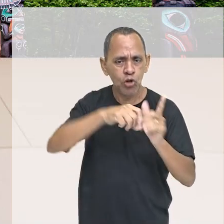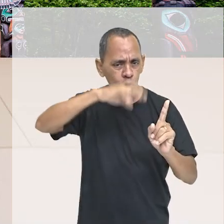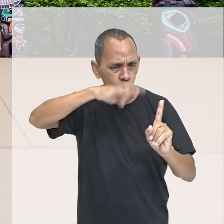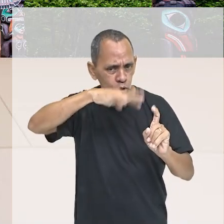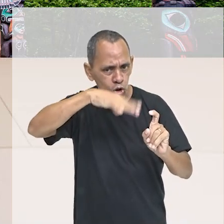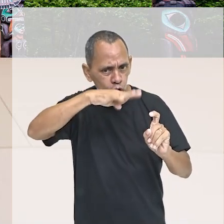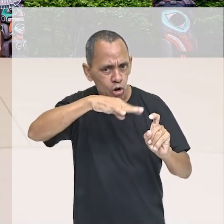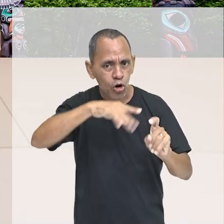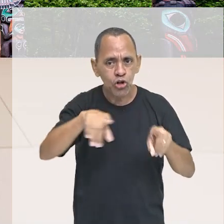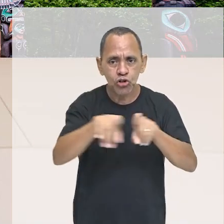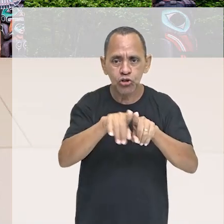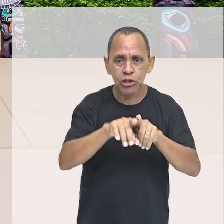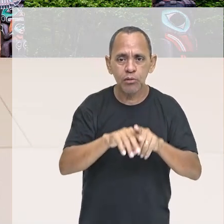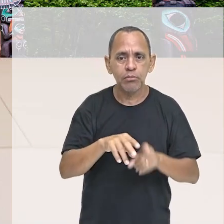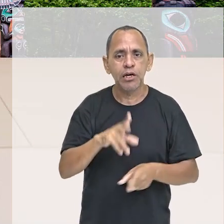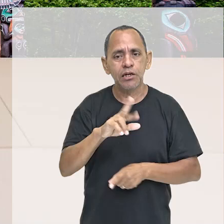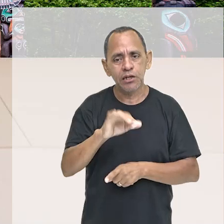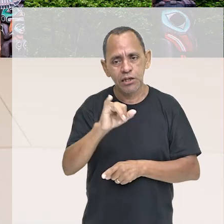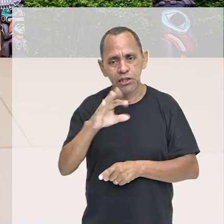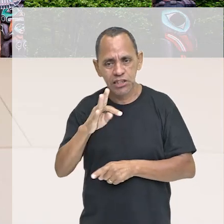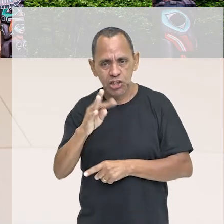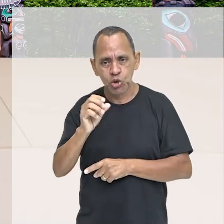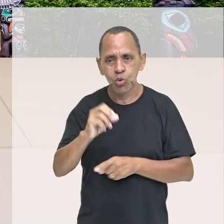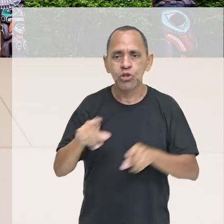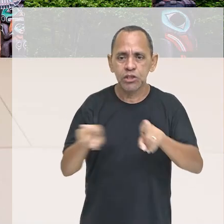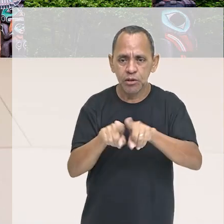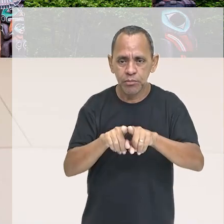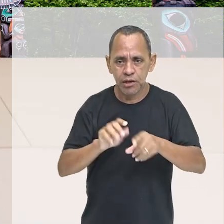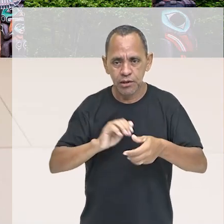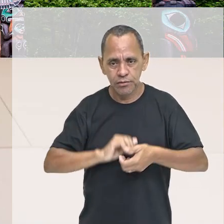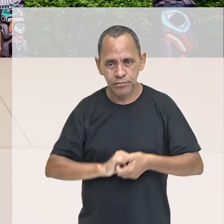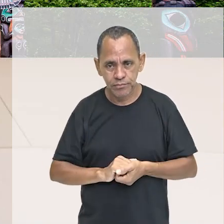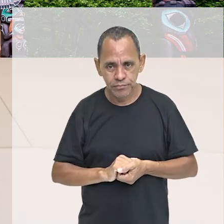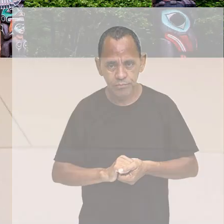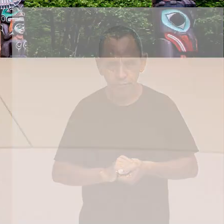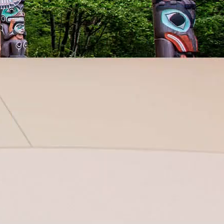mitológico. Outro autor também que se debruçou sobre esse